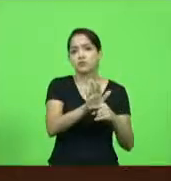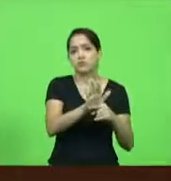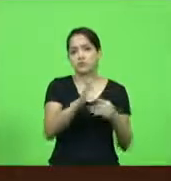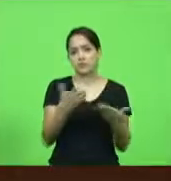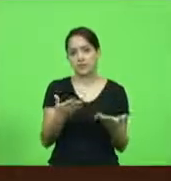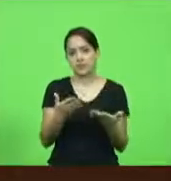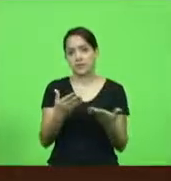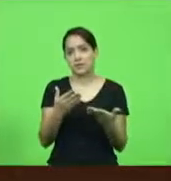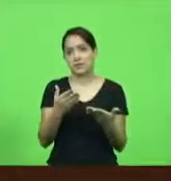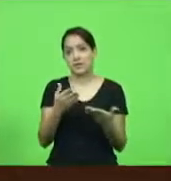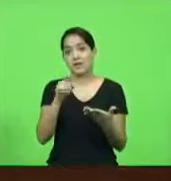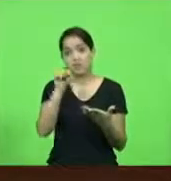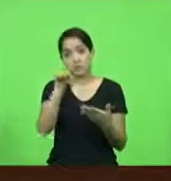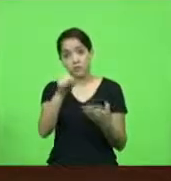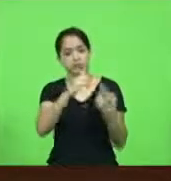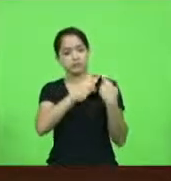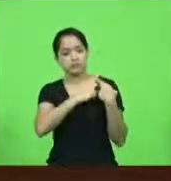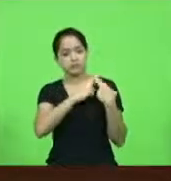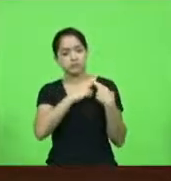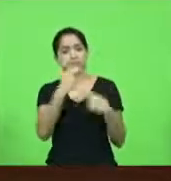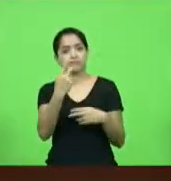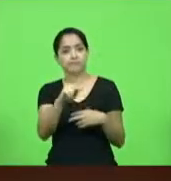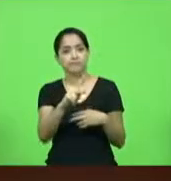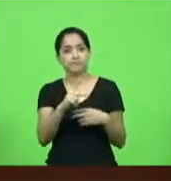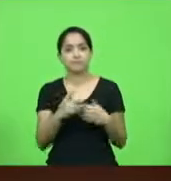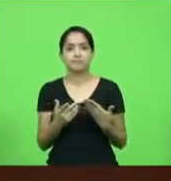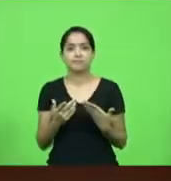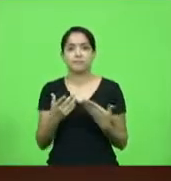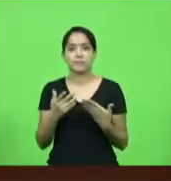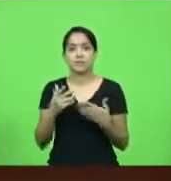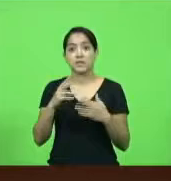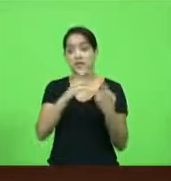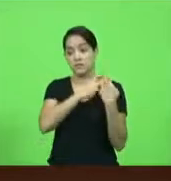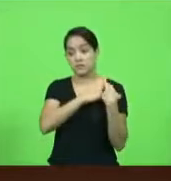responsabilidades que são, sim, do governo federal.